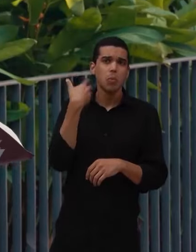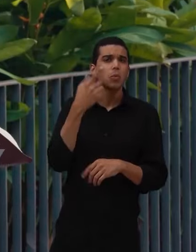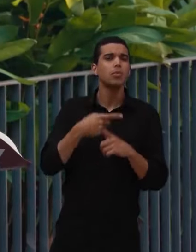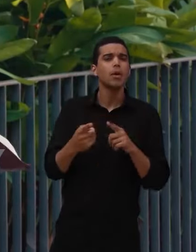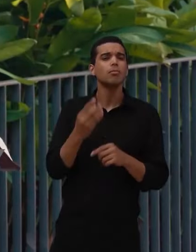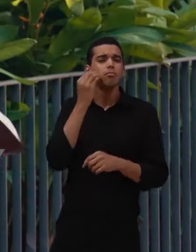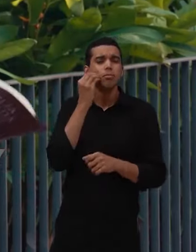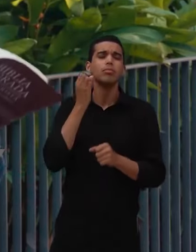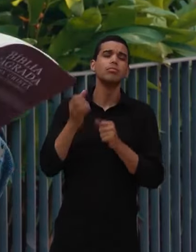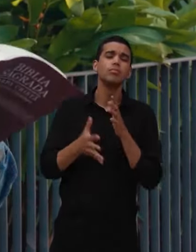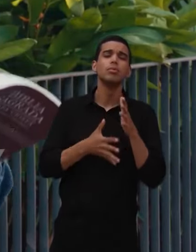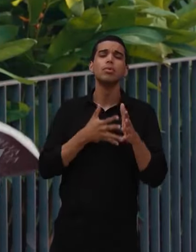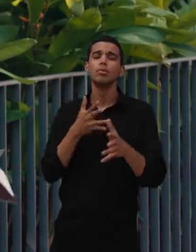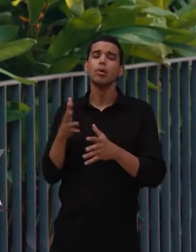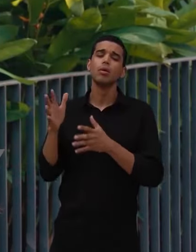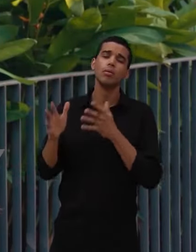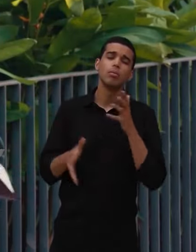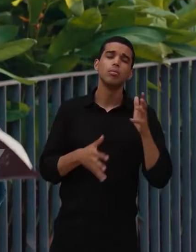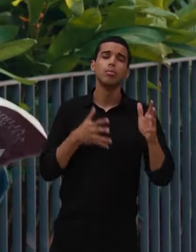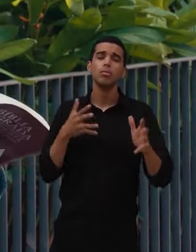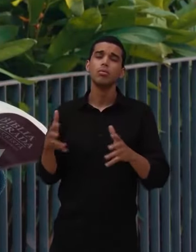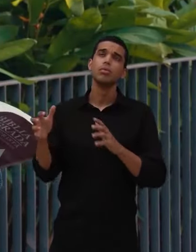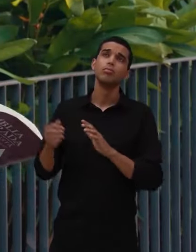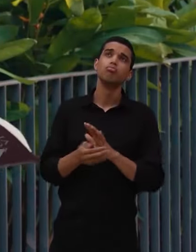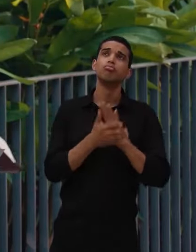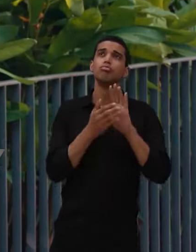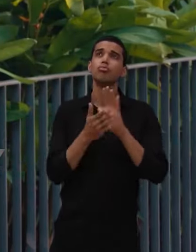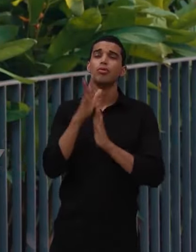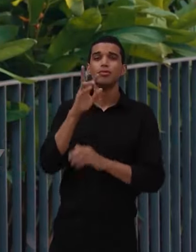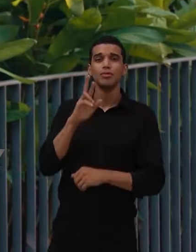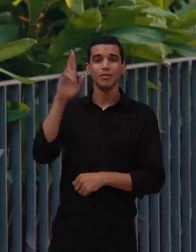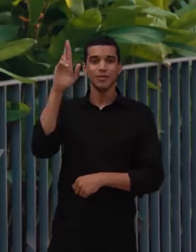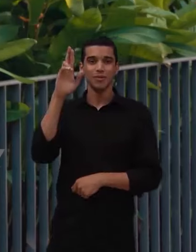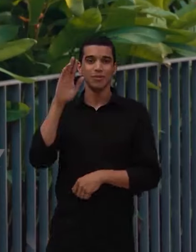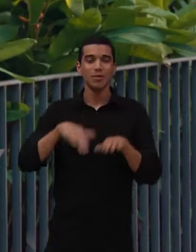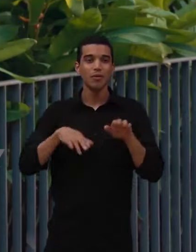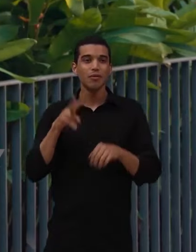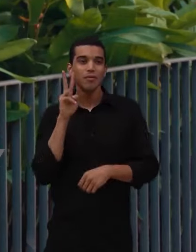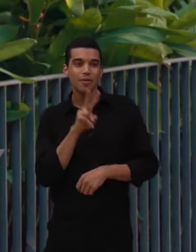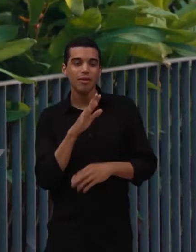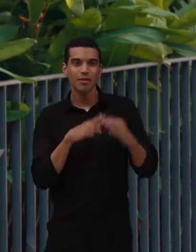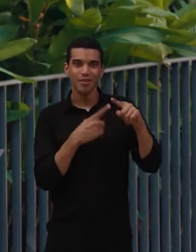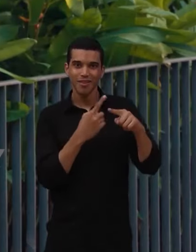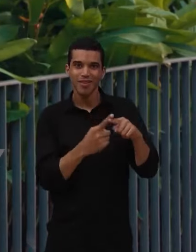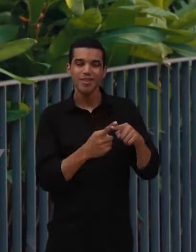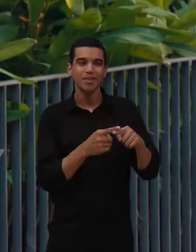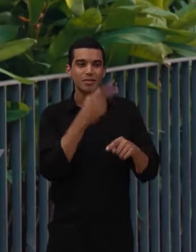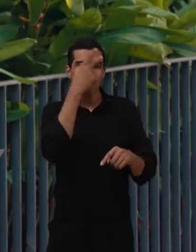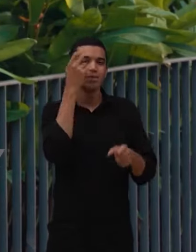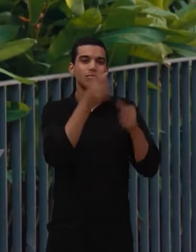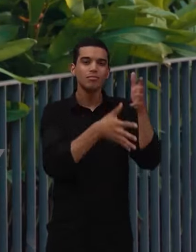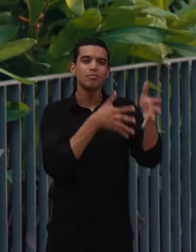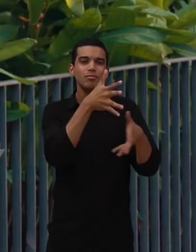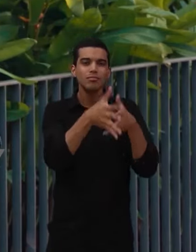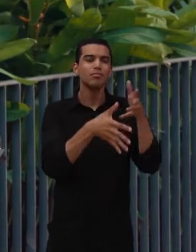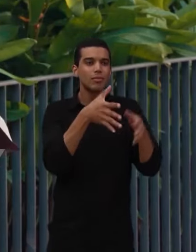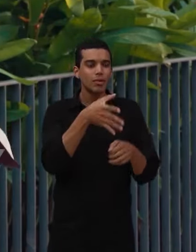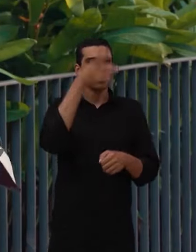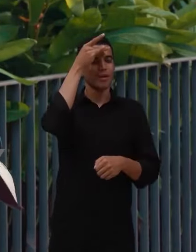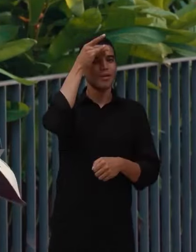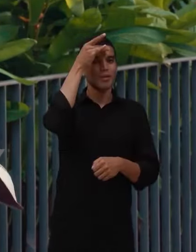lembra? Chega a dar aquela saudade, aquela vontade de voltar. E Deus está dizendo hoje para você,